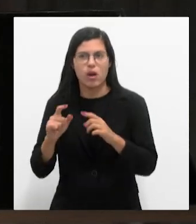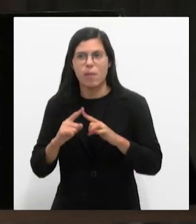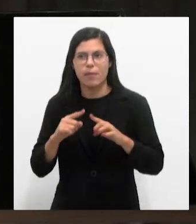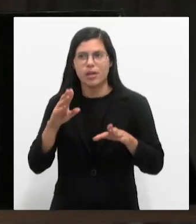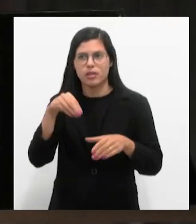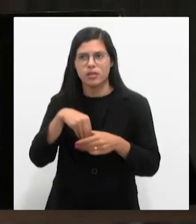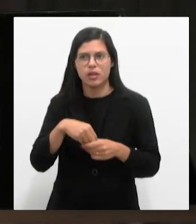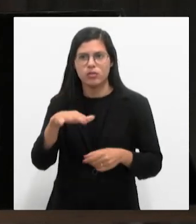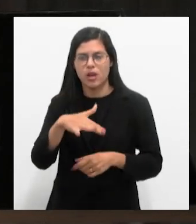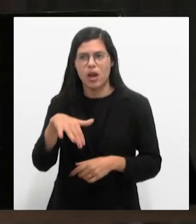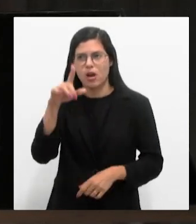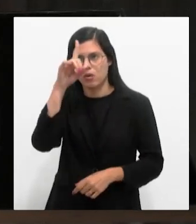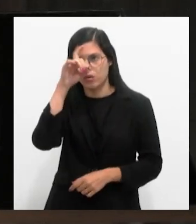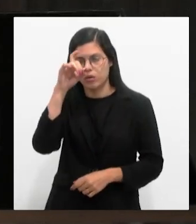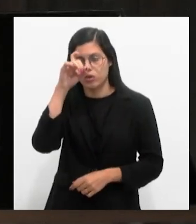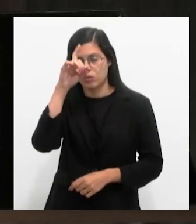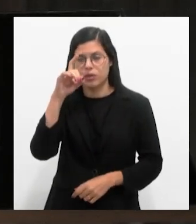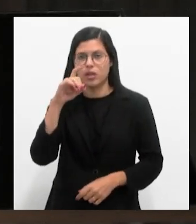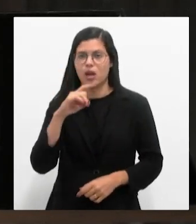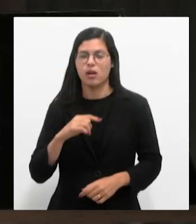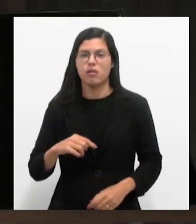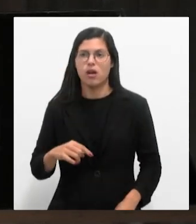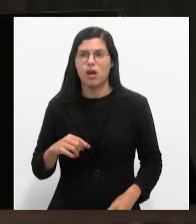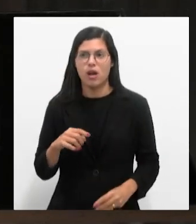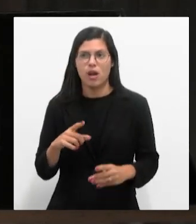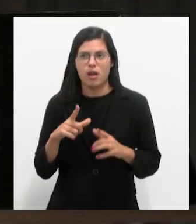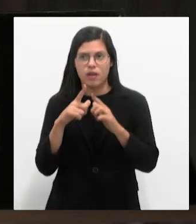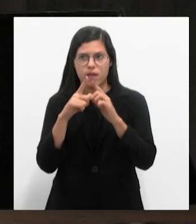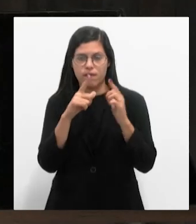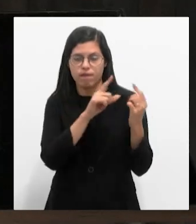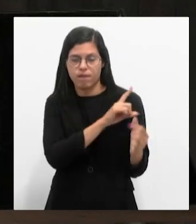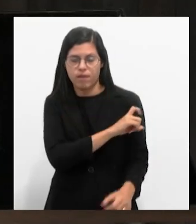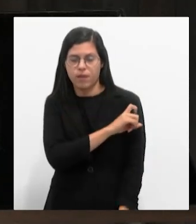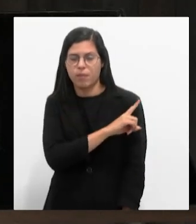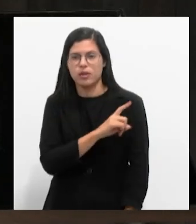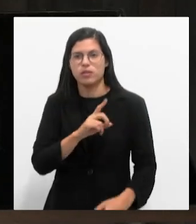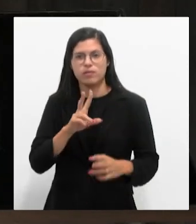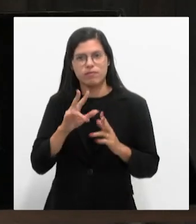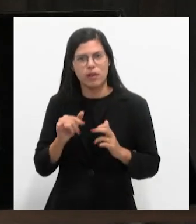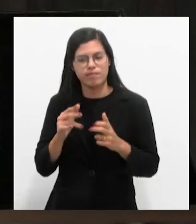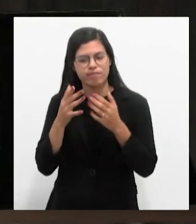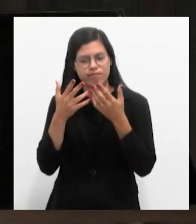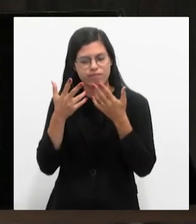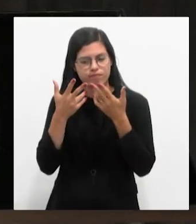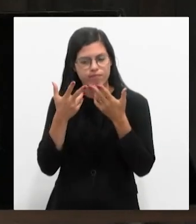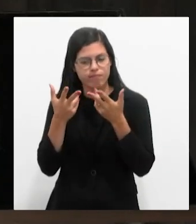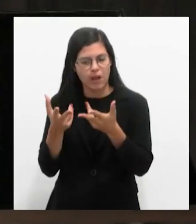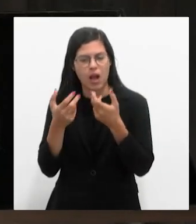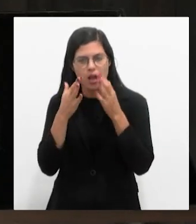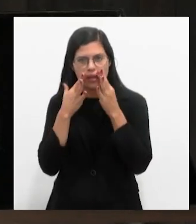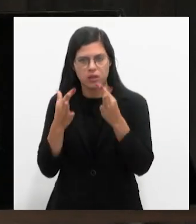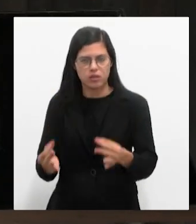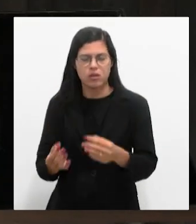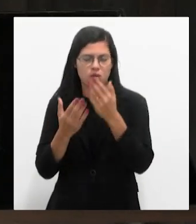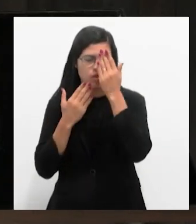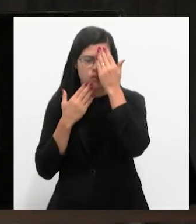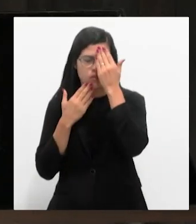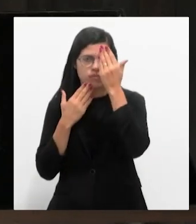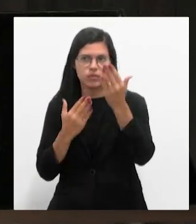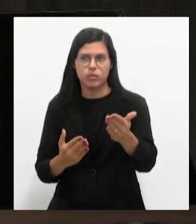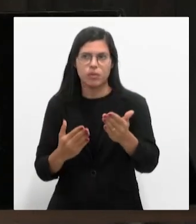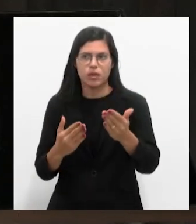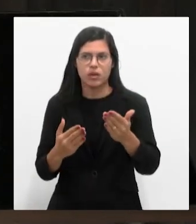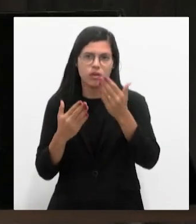área hospitalar e intra-hospitalar, a enfermagem vai ser os olhos da sociedade. Então, muito obrigado, agradeço a todos